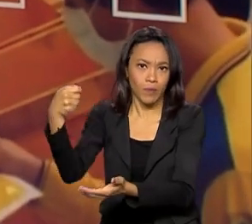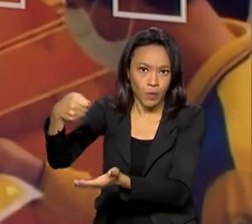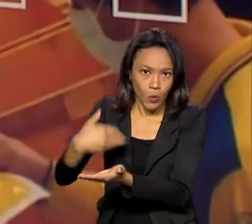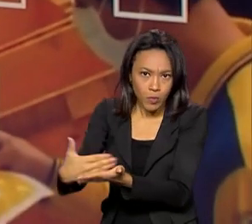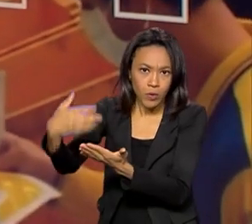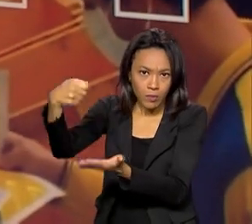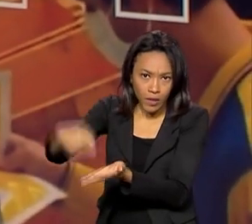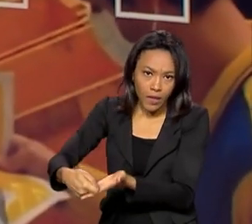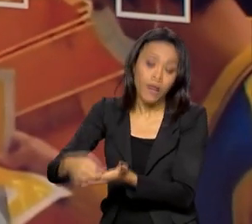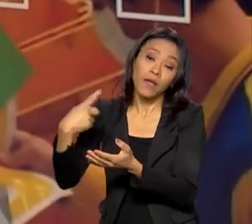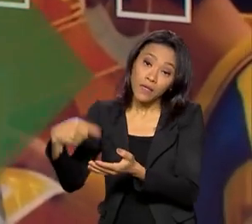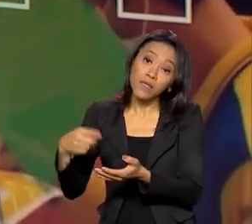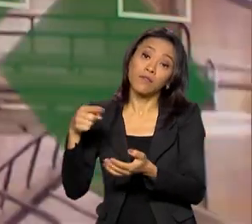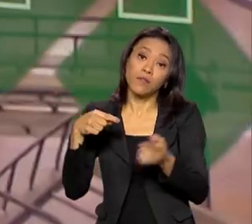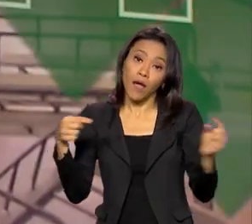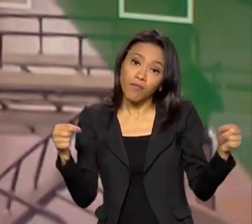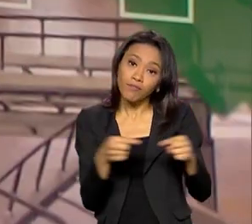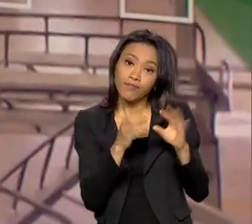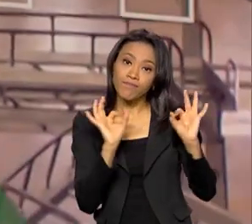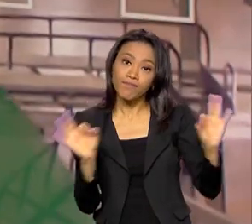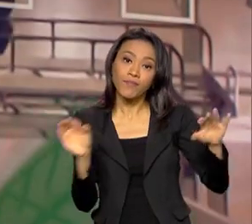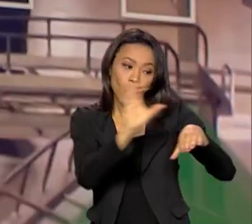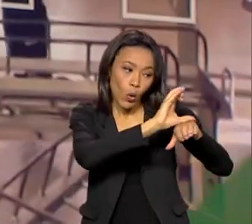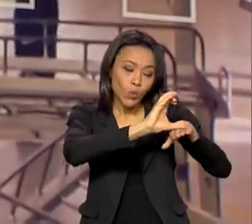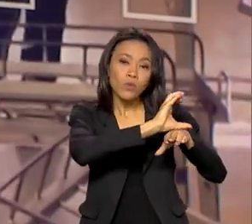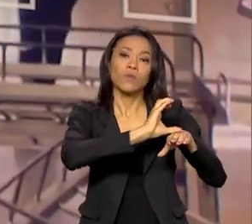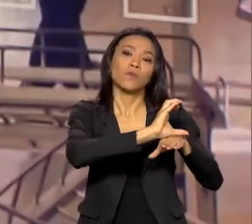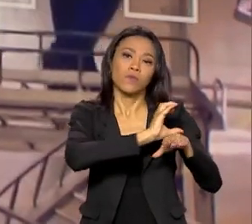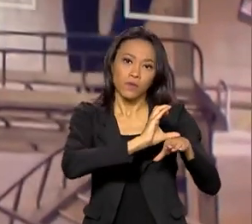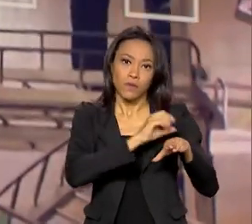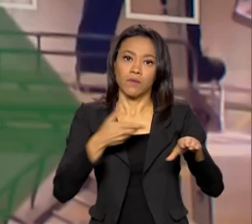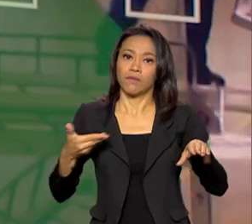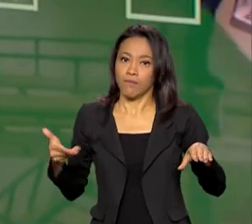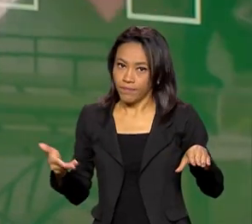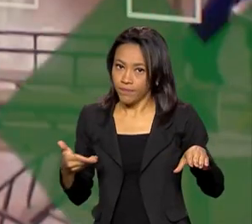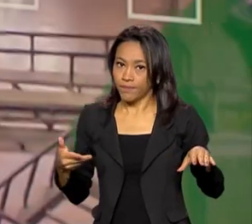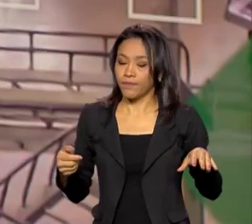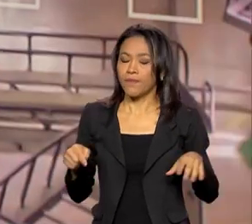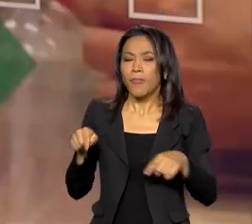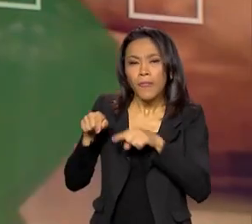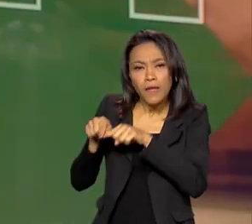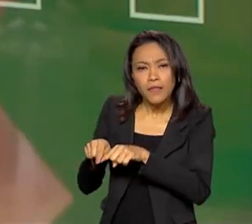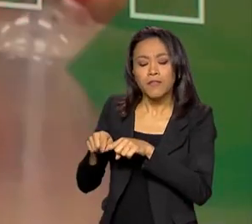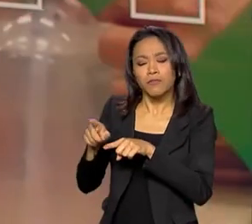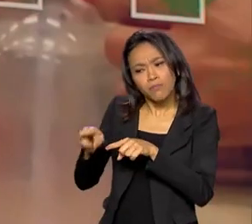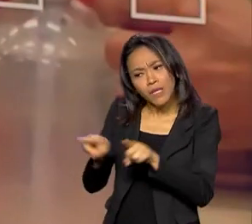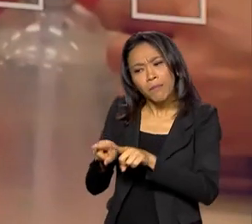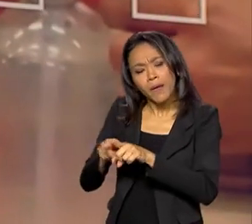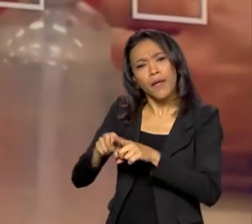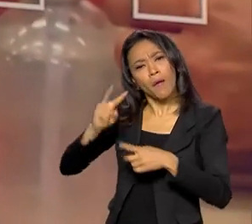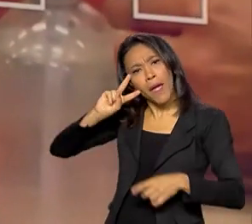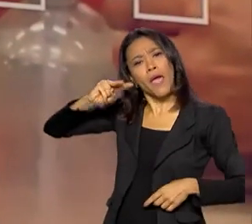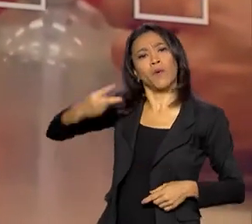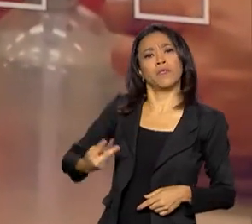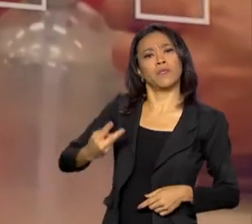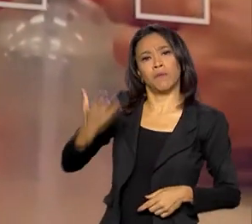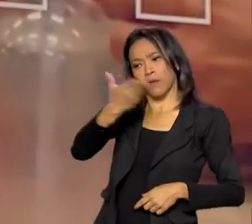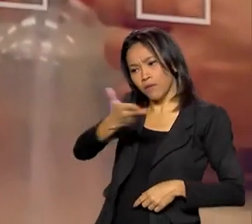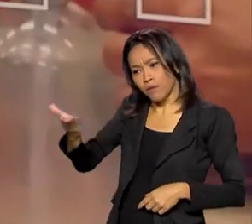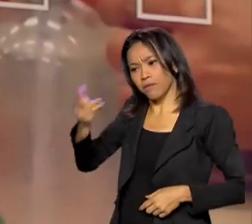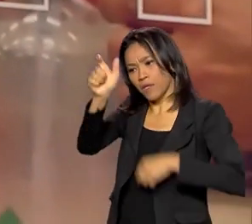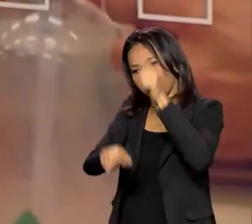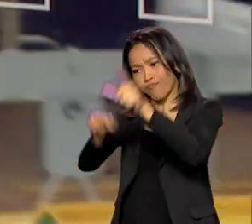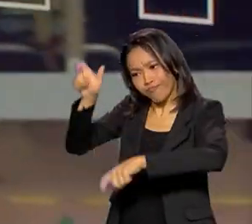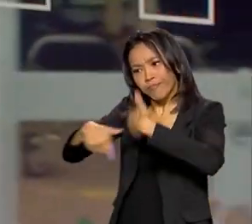a uma determinação constitucional, mas a gente entende também como uma medida de grande reconhecimento à classe trabalhadora que